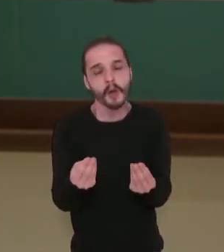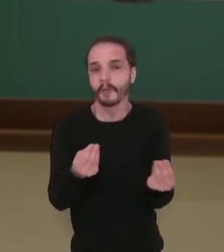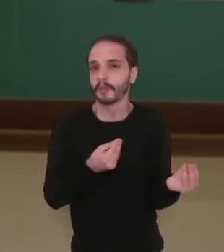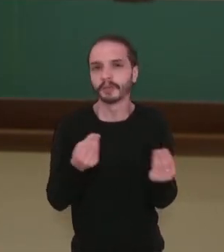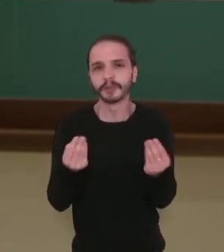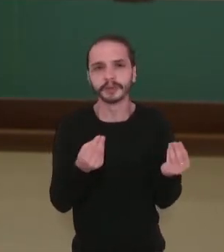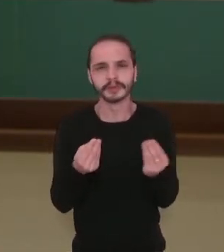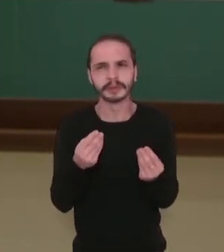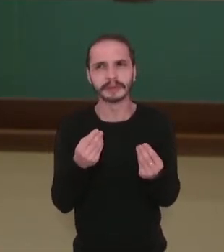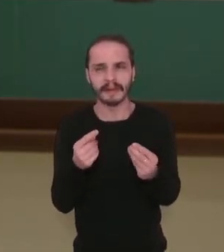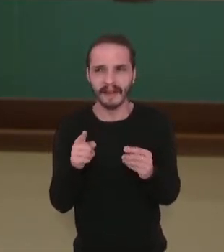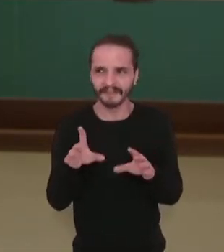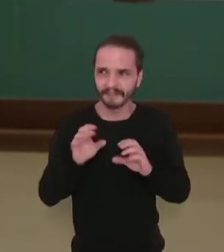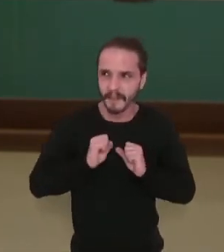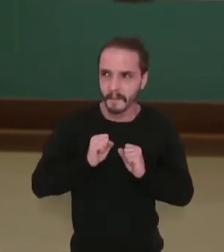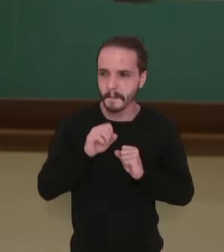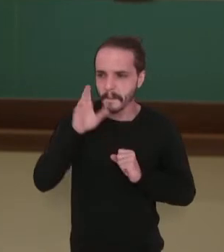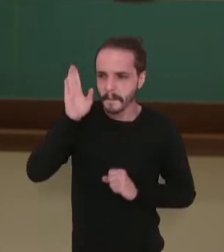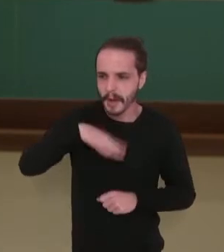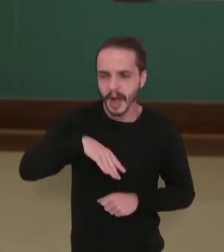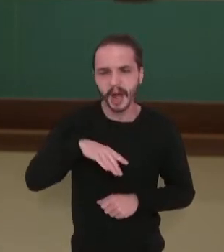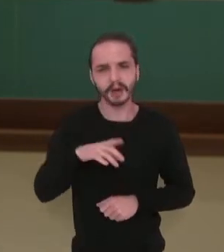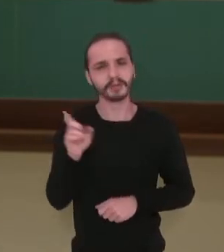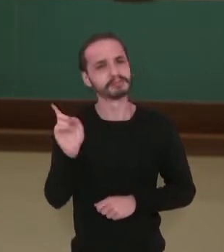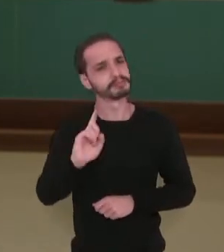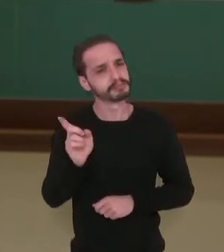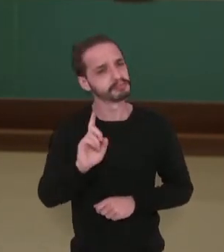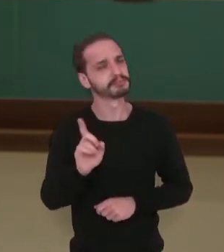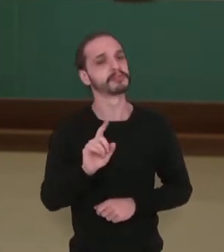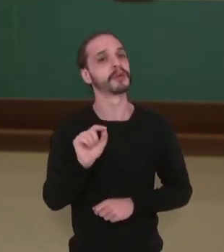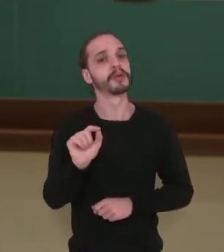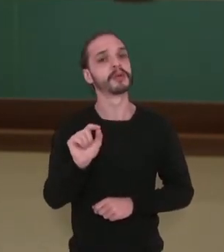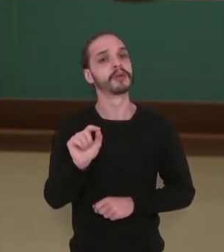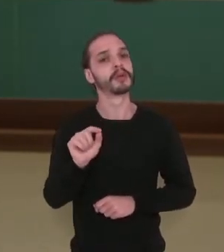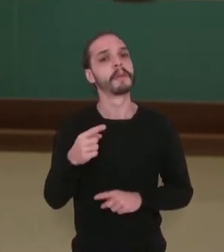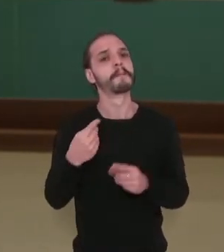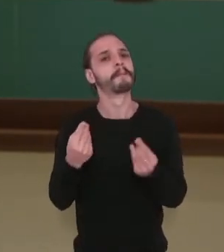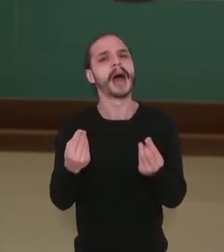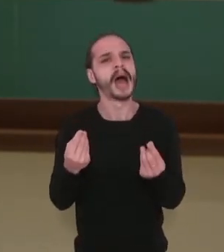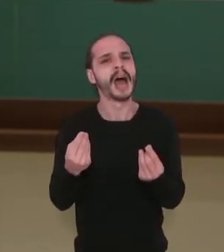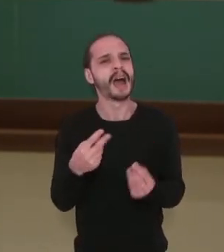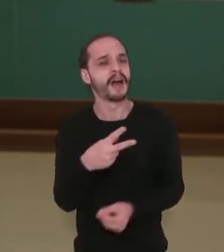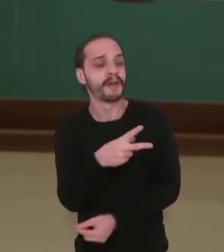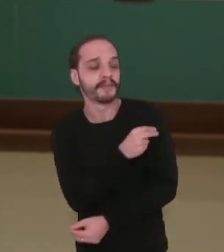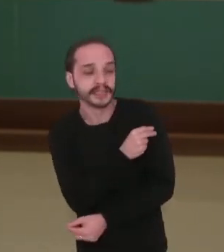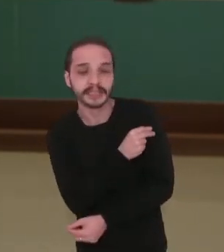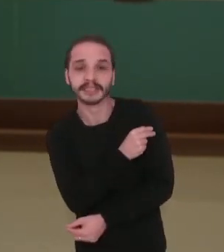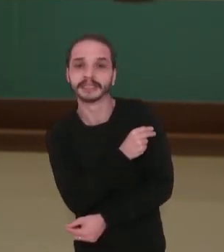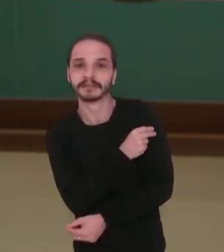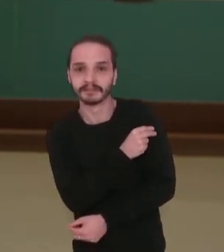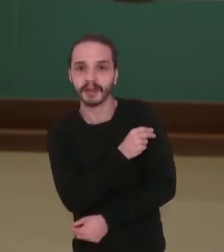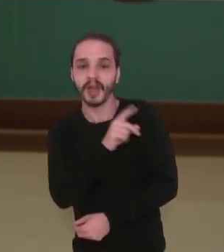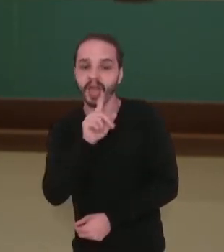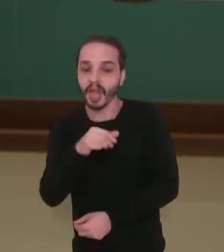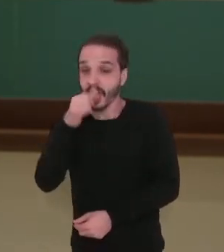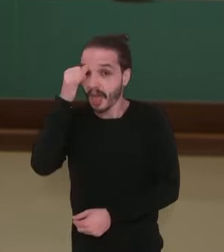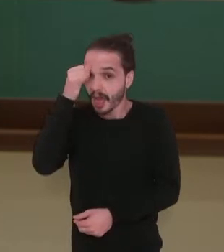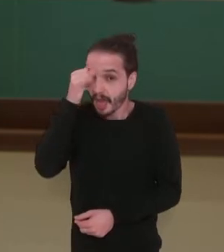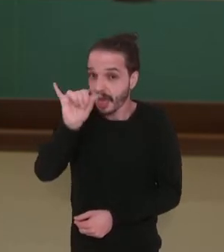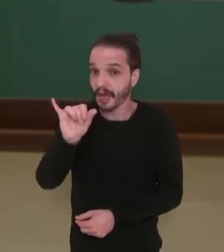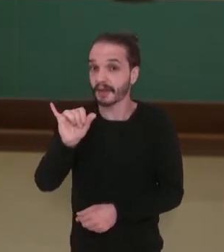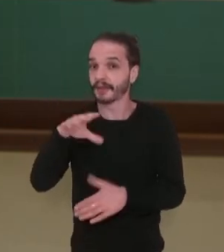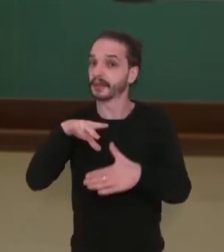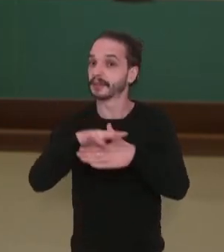ali? Eles não vão nos fazer mal? Não, de jeito nenhum. Por quê? Para que serve a vacina? Para prevenir